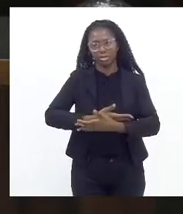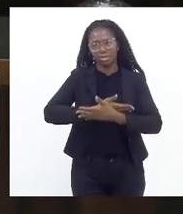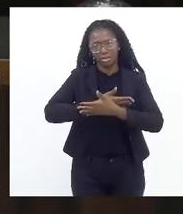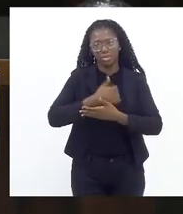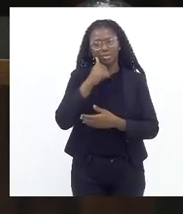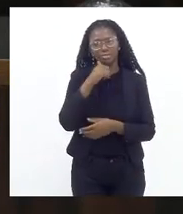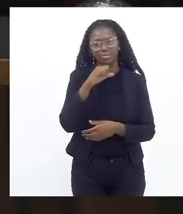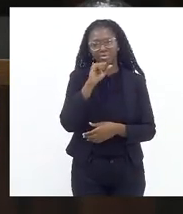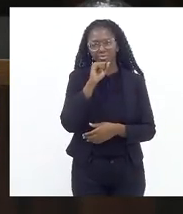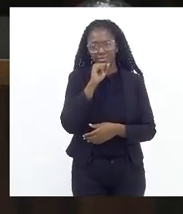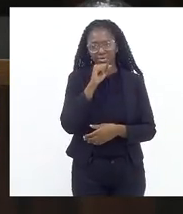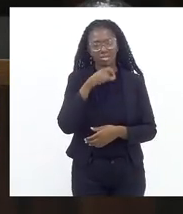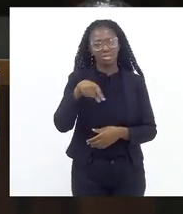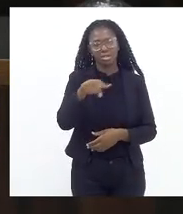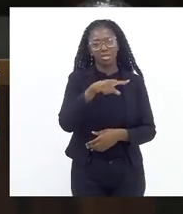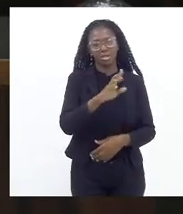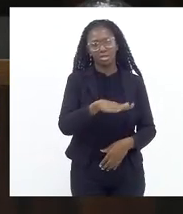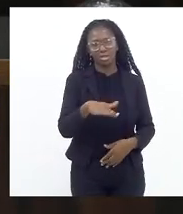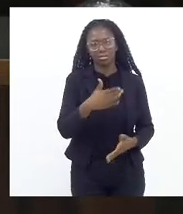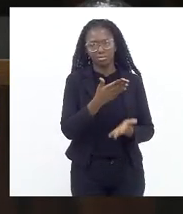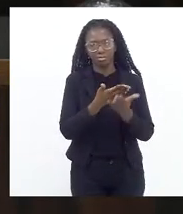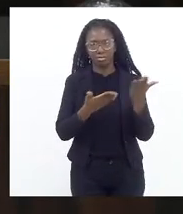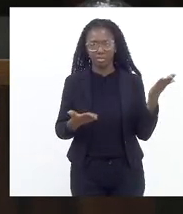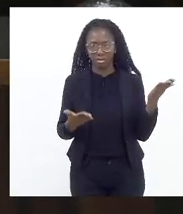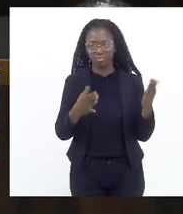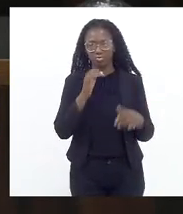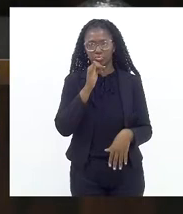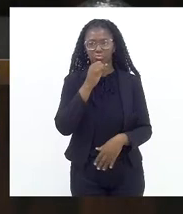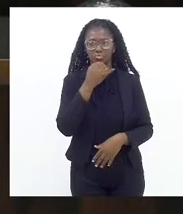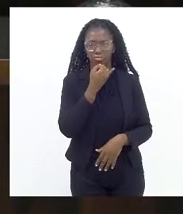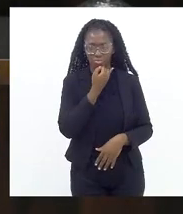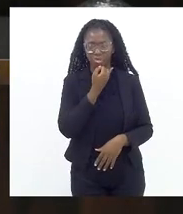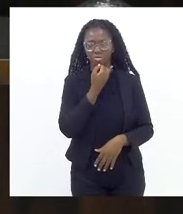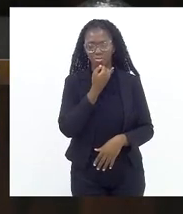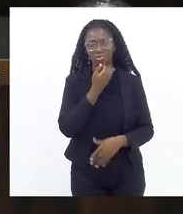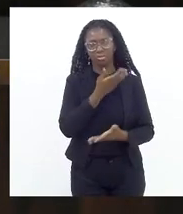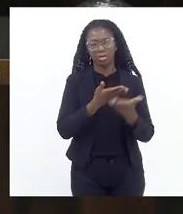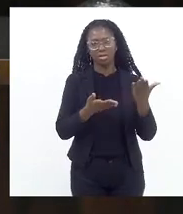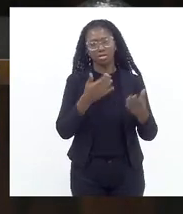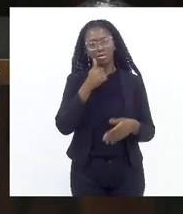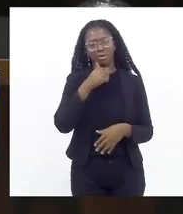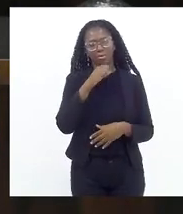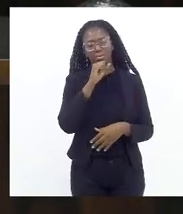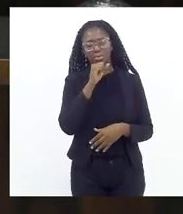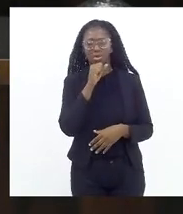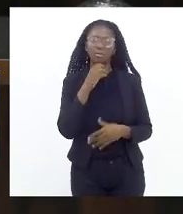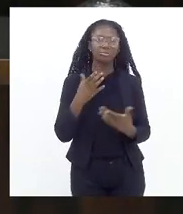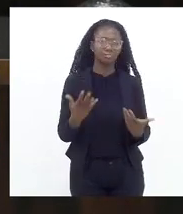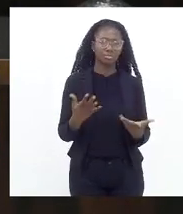mãe. E para aquelas crianças que perderam, infelizmente as suas, têm as suas ausências, é um projeto